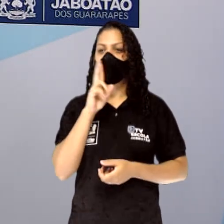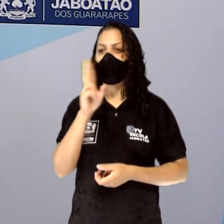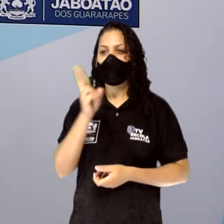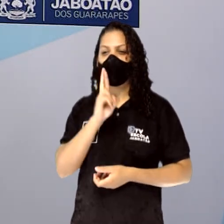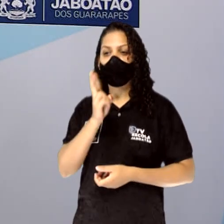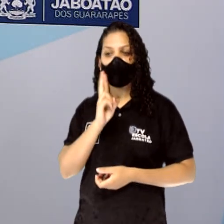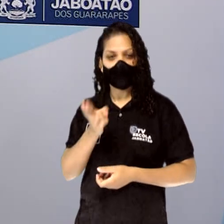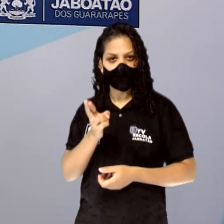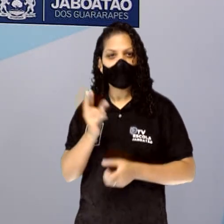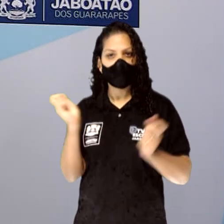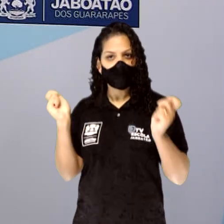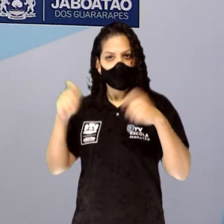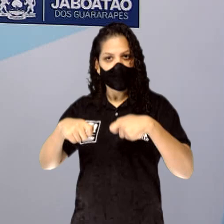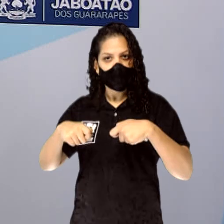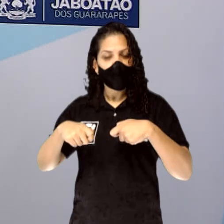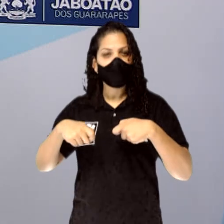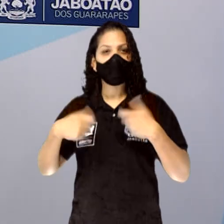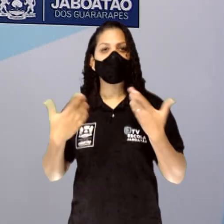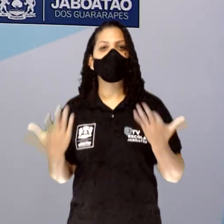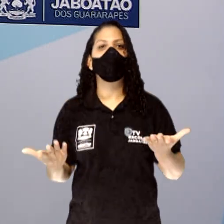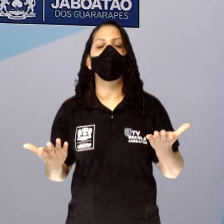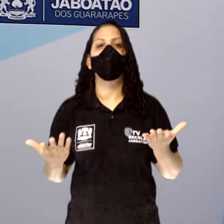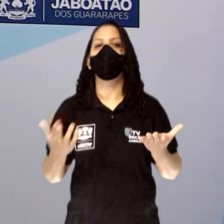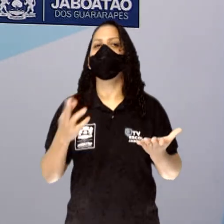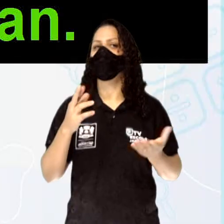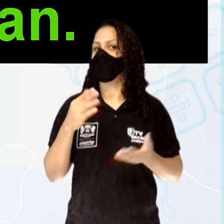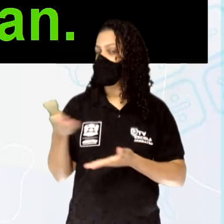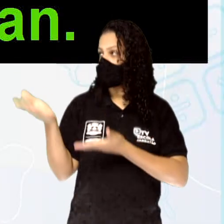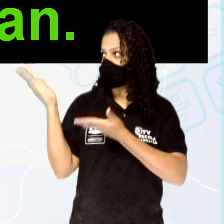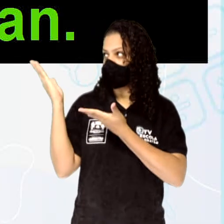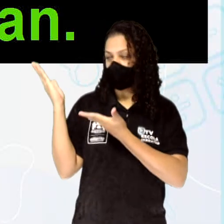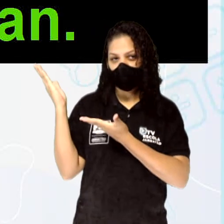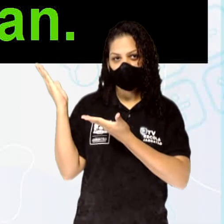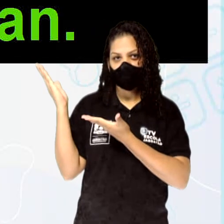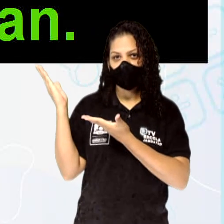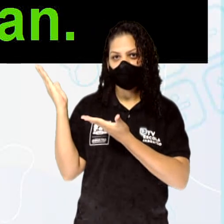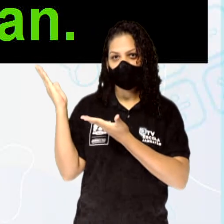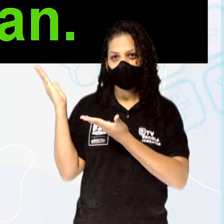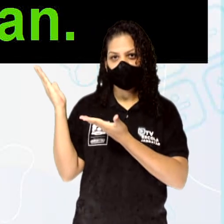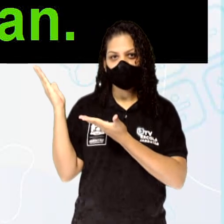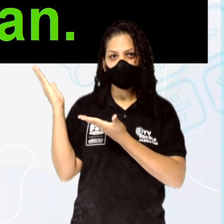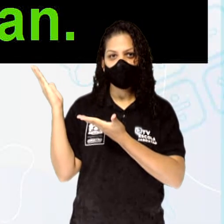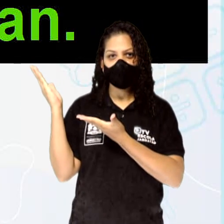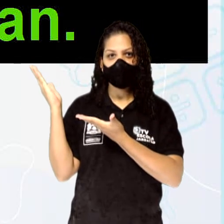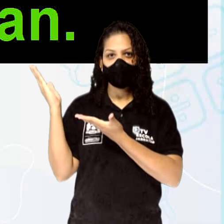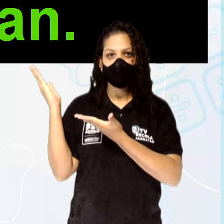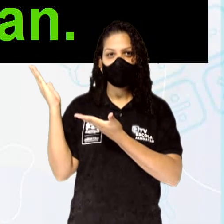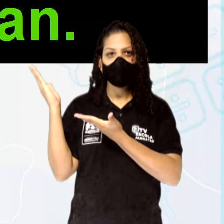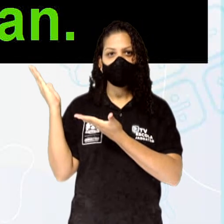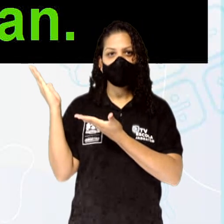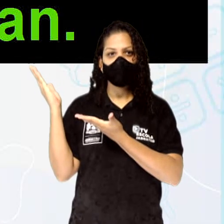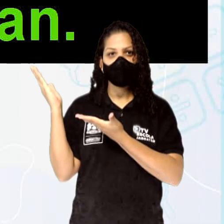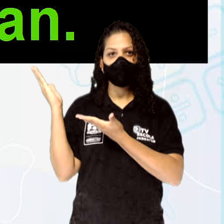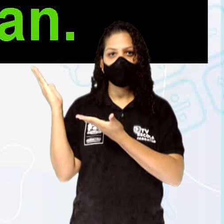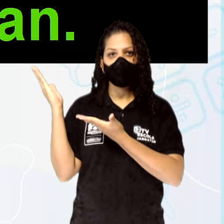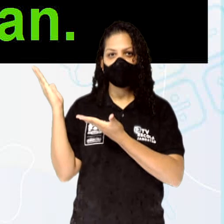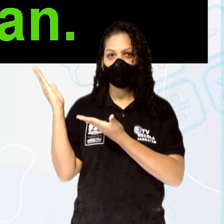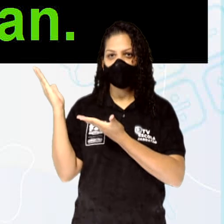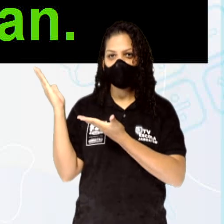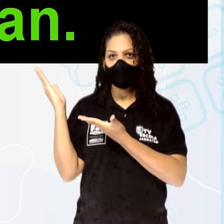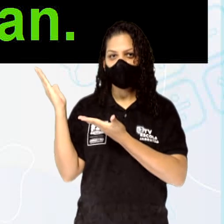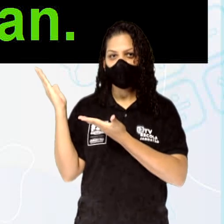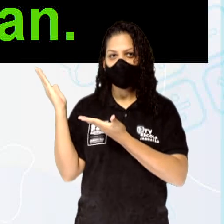que a gente tem. Então, uma das respostas poderia ser she is Marina and she is 25 years